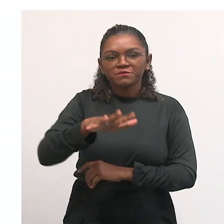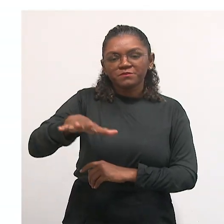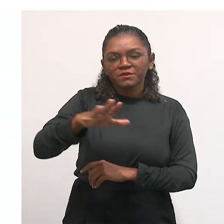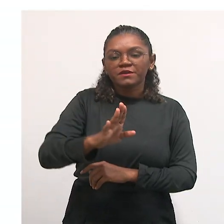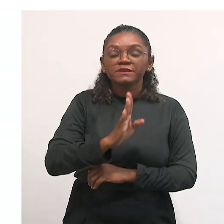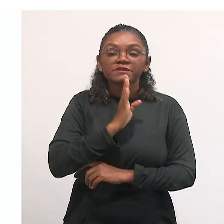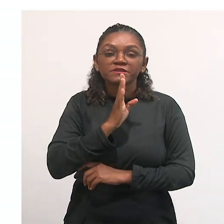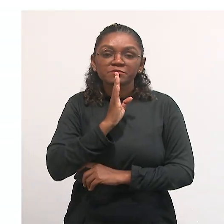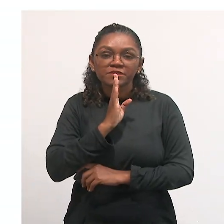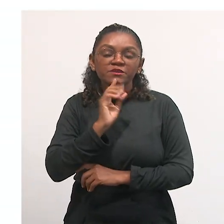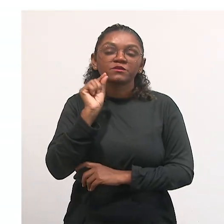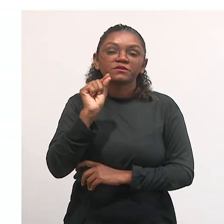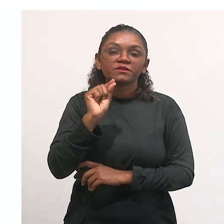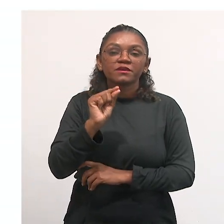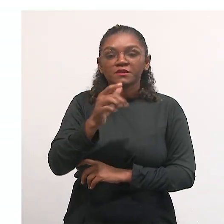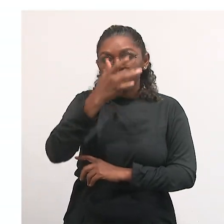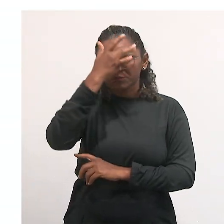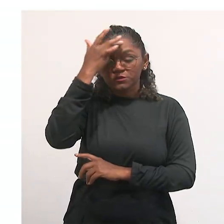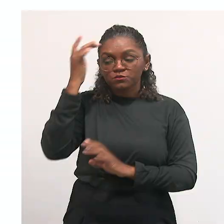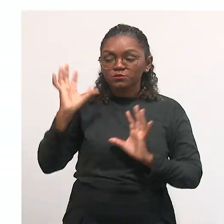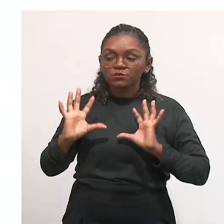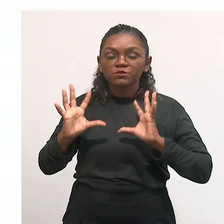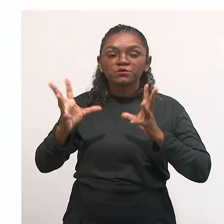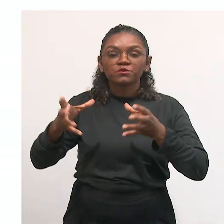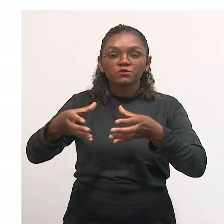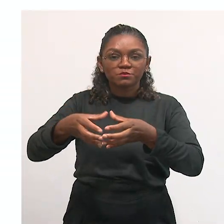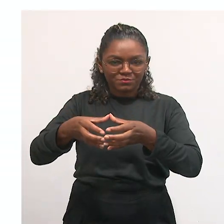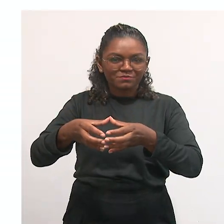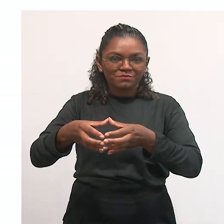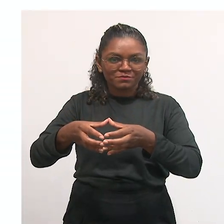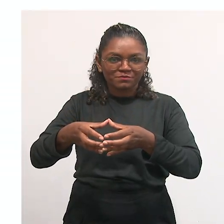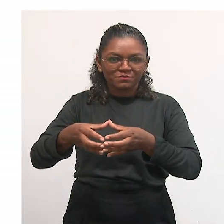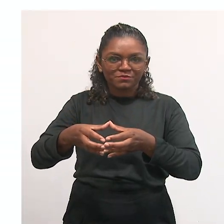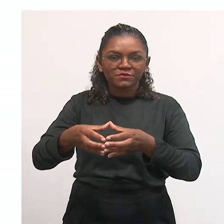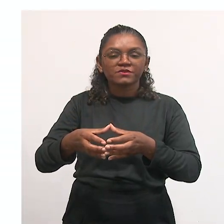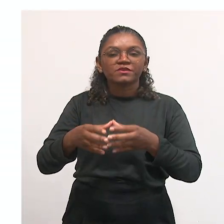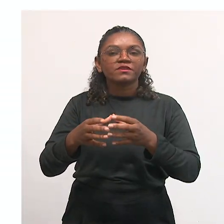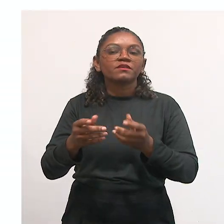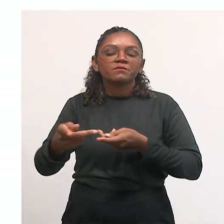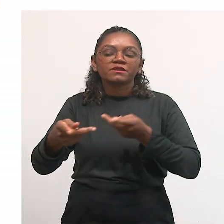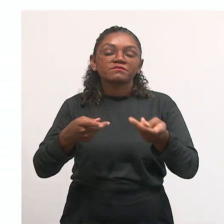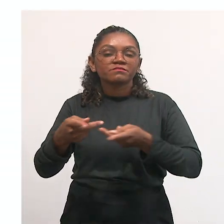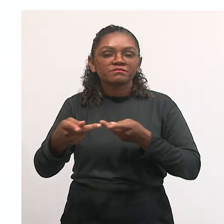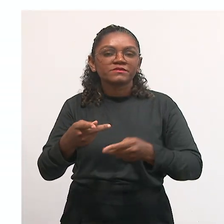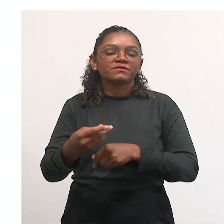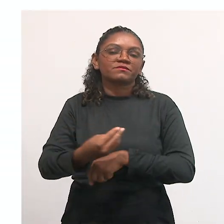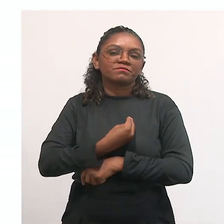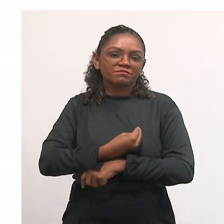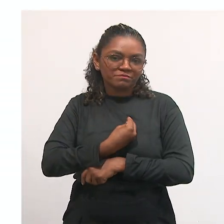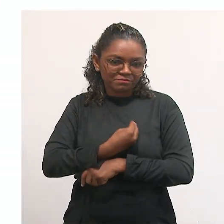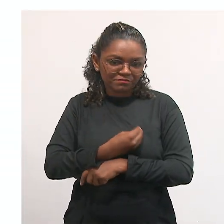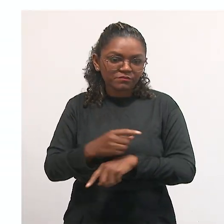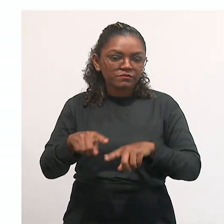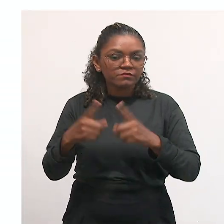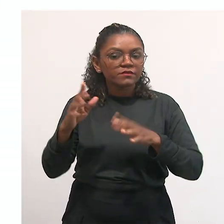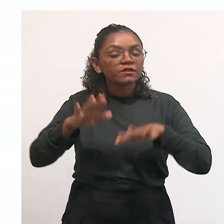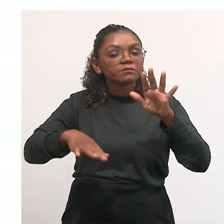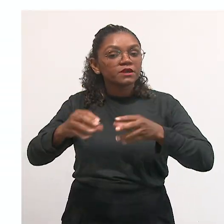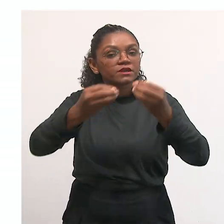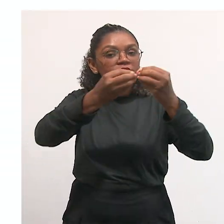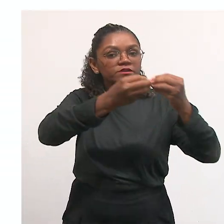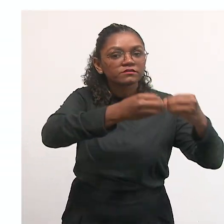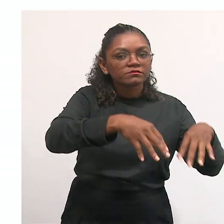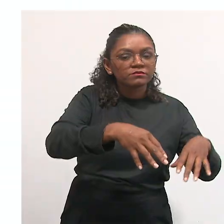todos os participantes do projeto, bem como daqueles que não estão envolvidos no projeto, mas são prejudicados de alguma forma. E